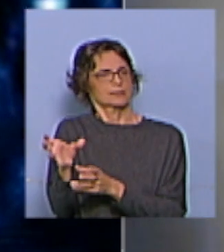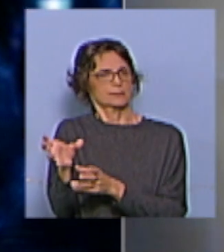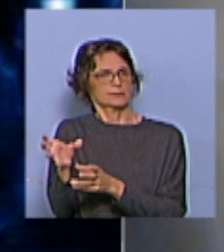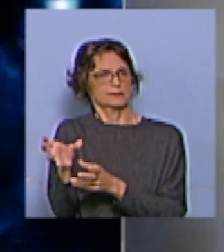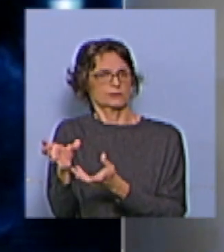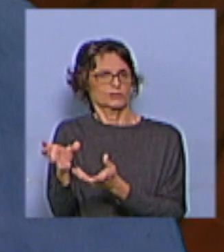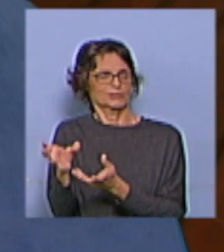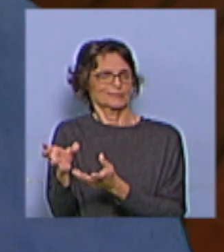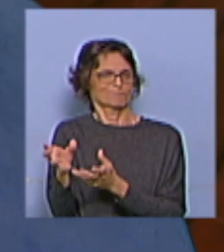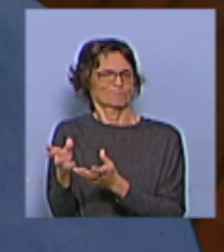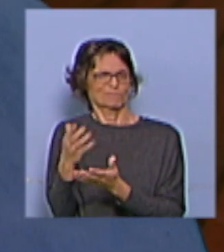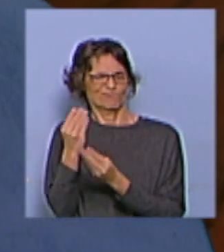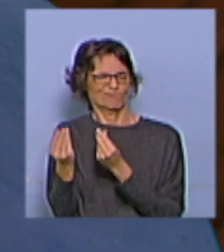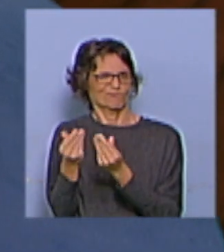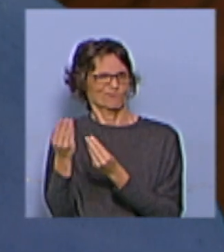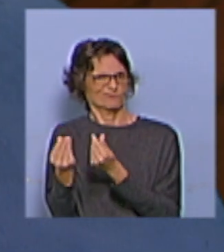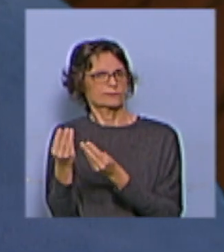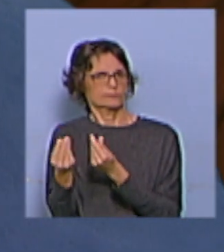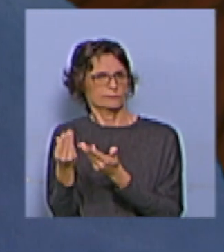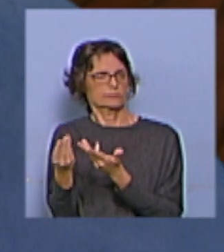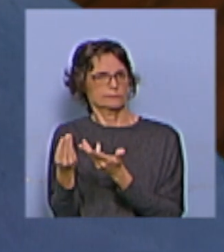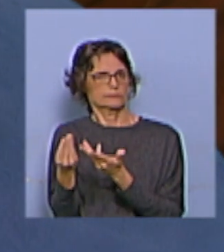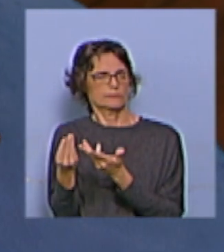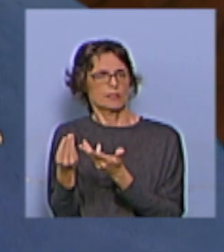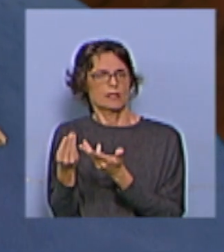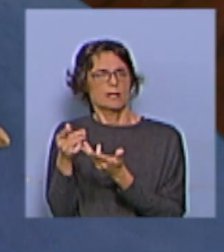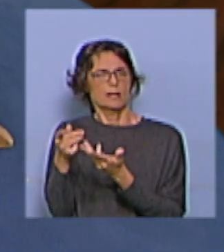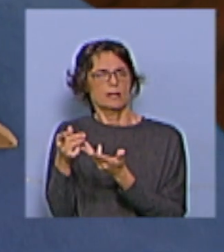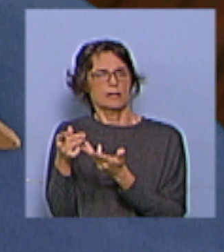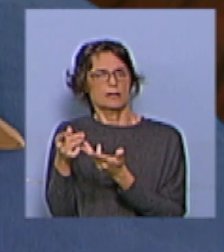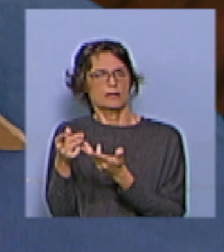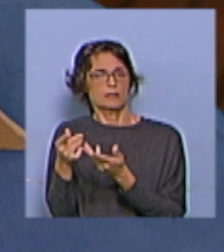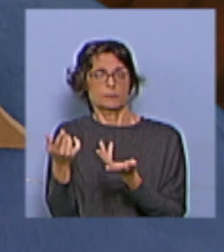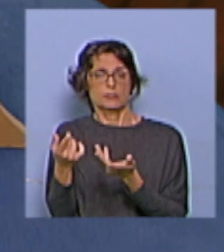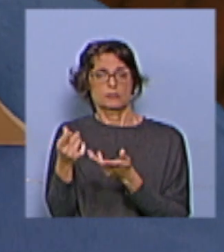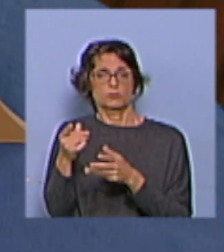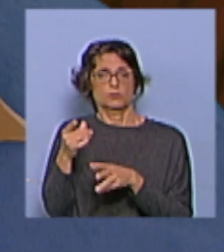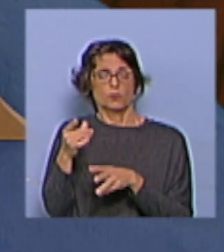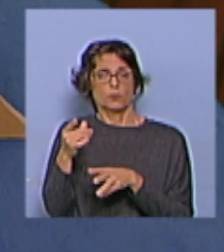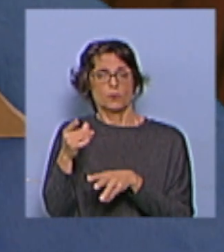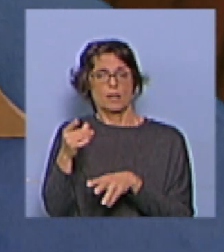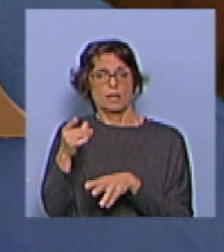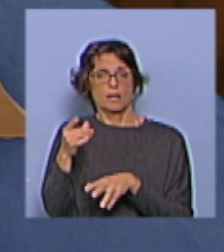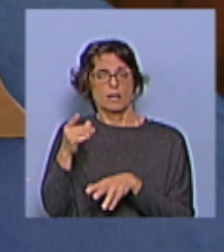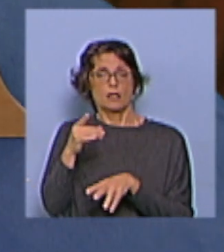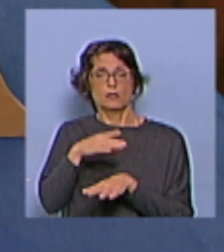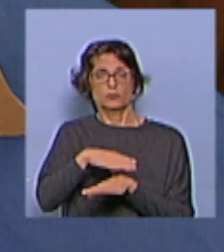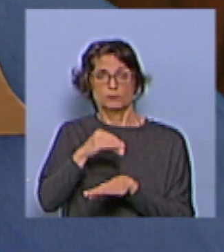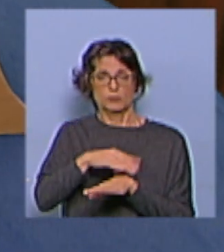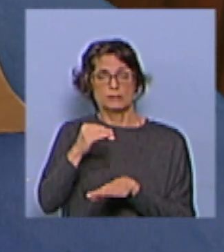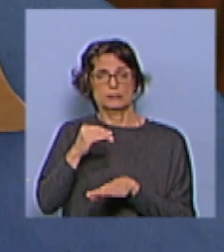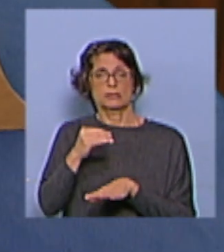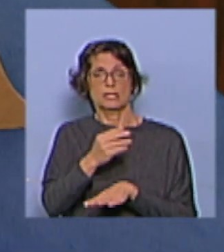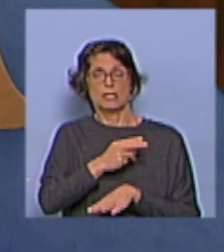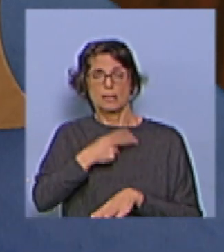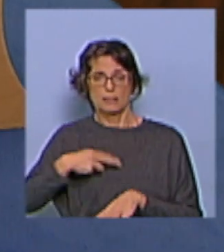chamar avarentes, não é? Porque isso era um bocadinho mais feio. A Suécia, a Dinamarca, a Holanda e está-me